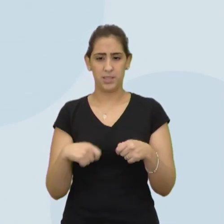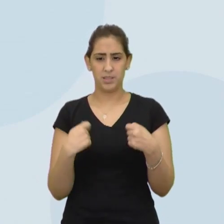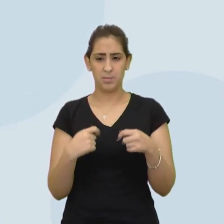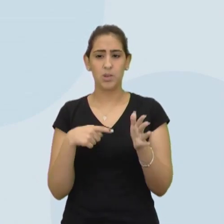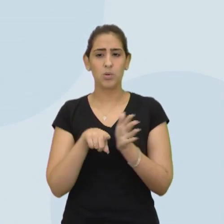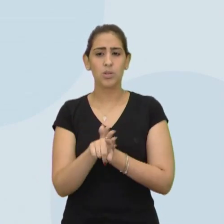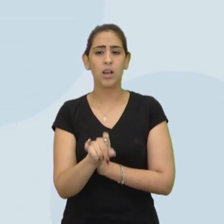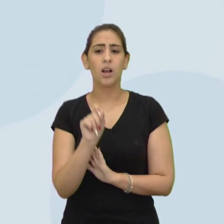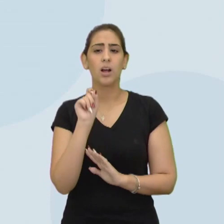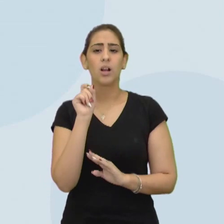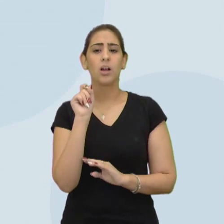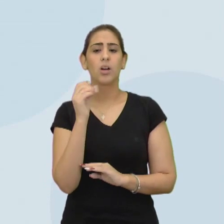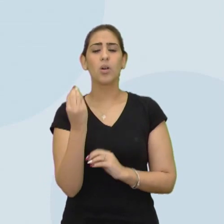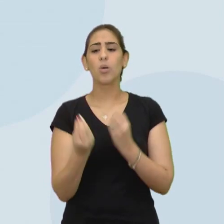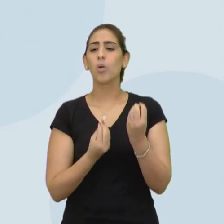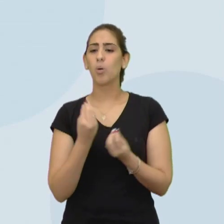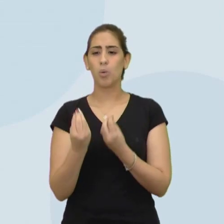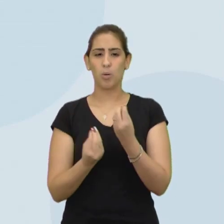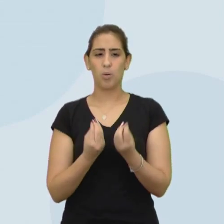precisamos perguntar